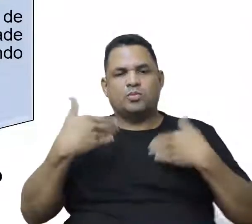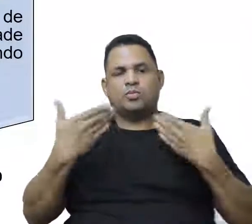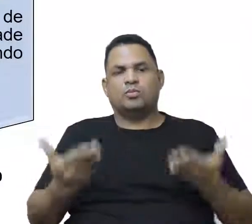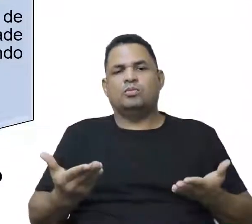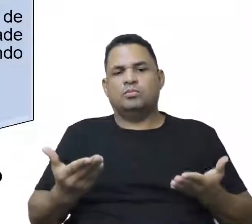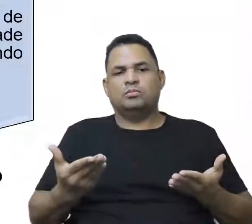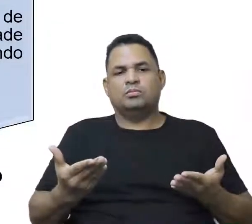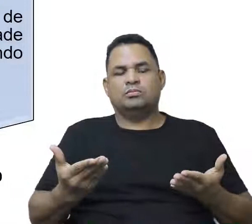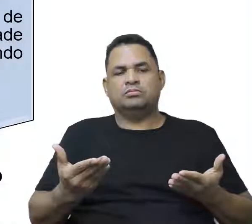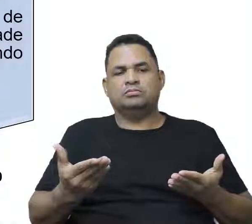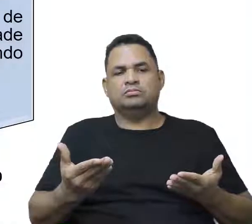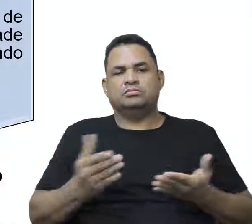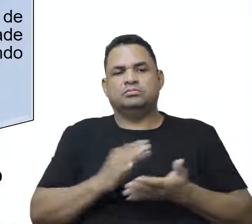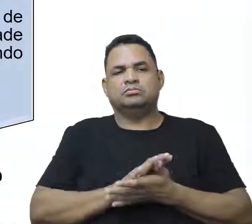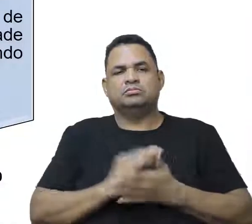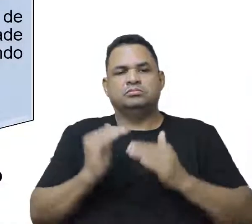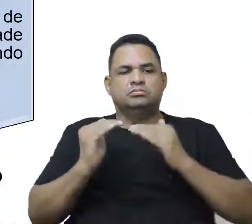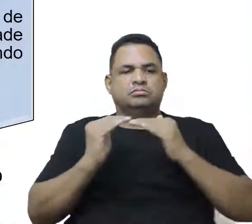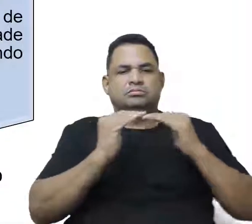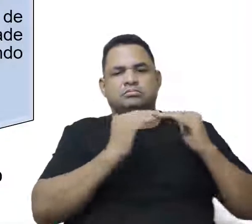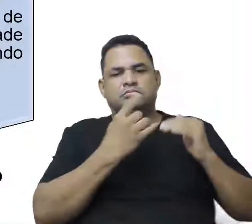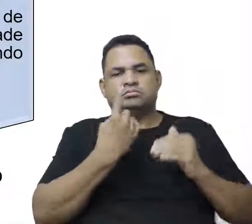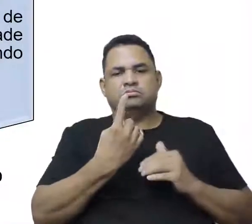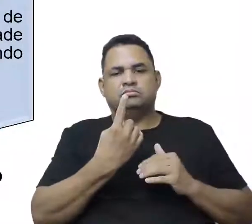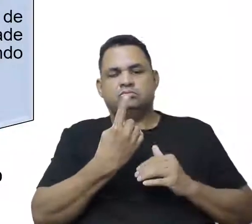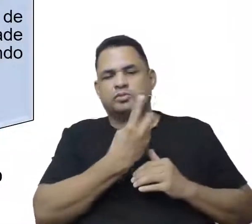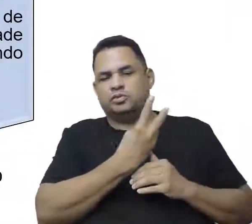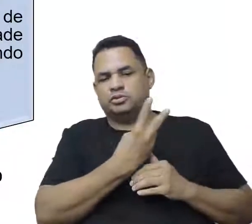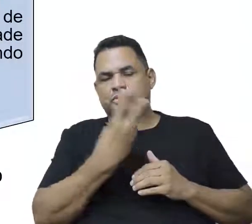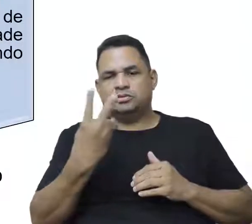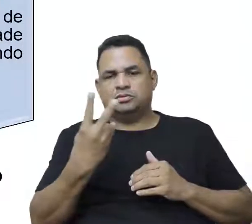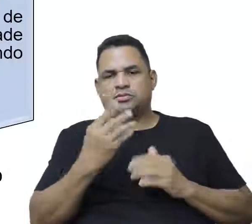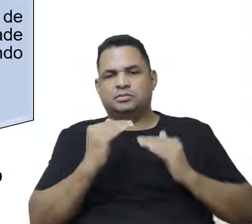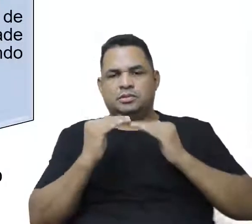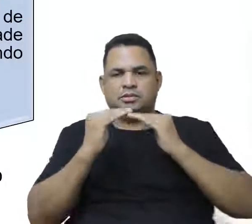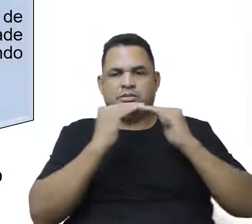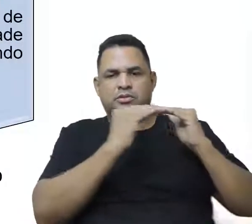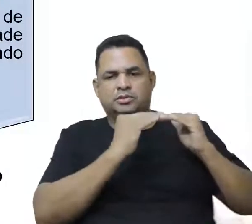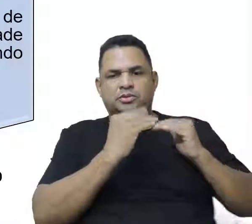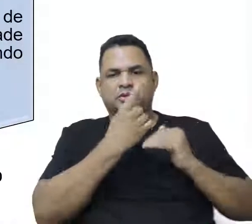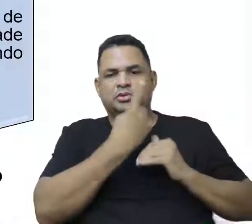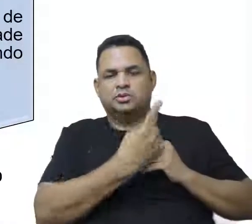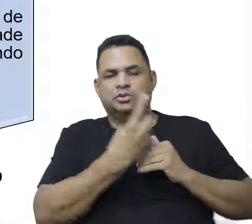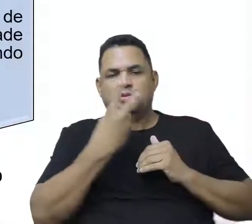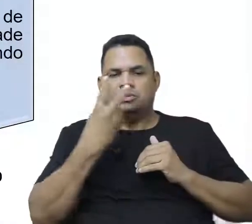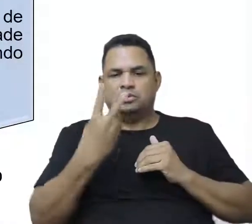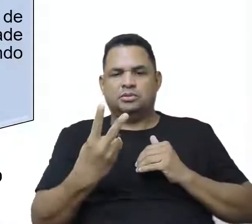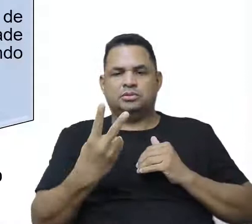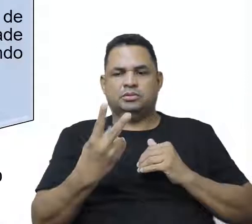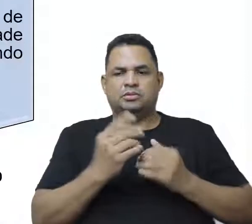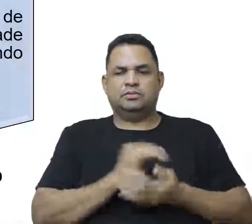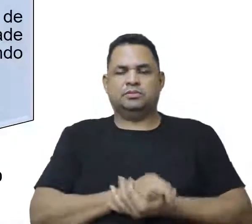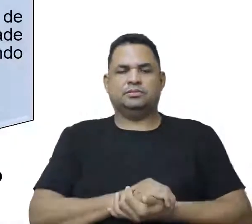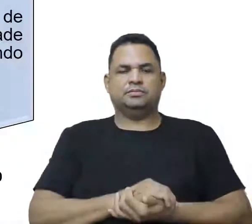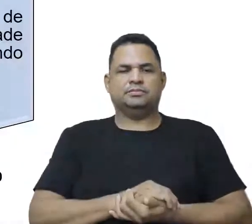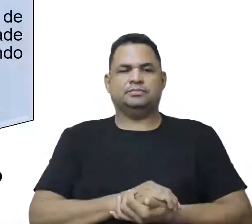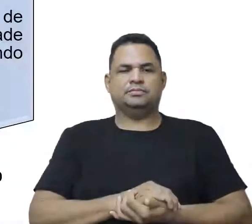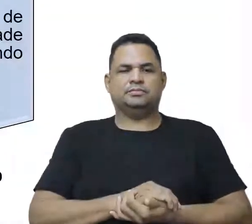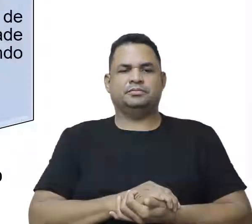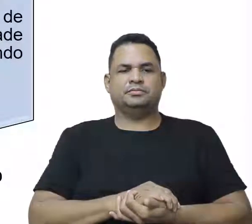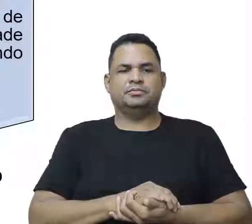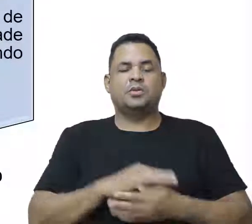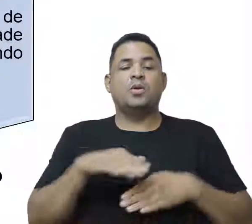resolver uma questão do Enem, eu tenho o padrão 1 e o padrão 2. Anota aí, padrão 1 e padrão 2. O